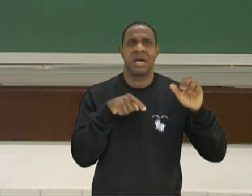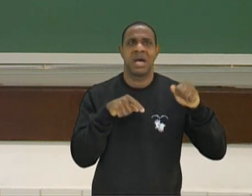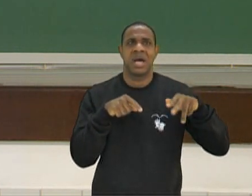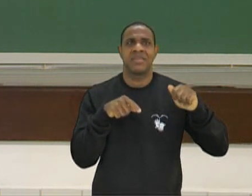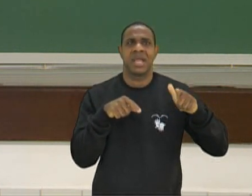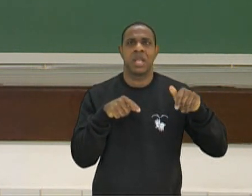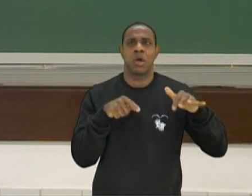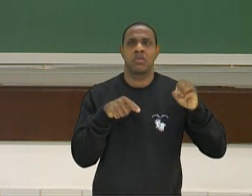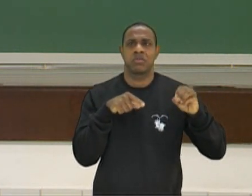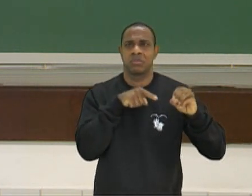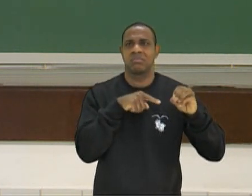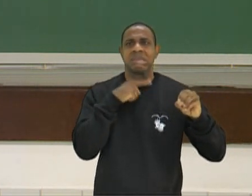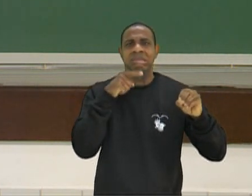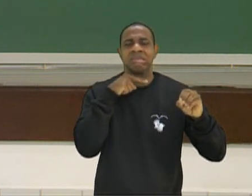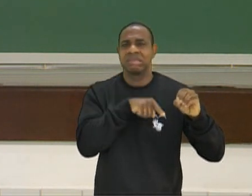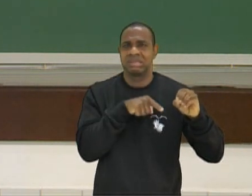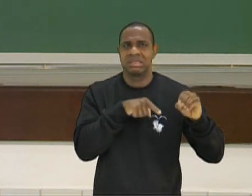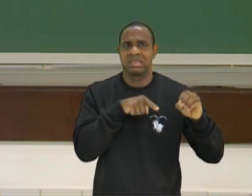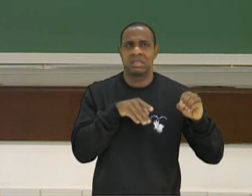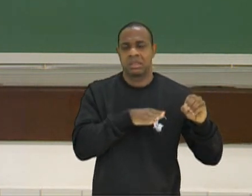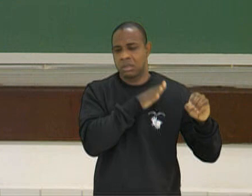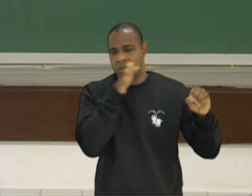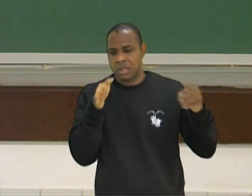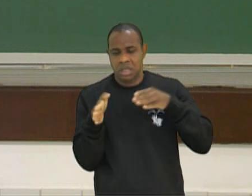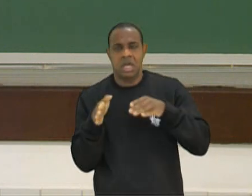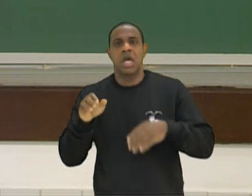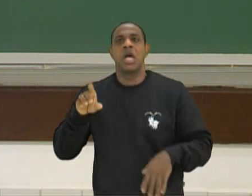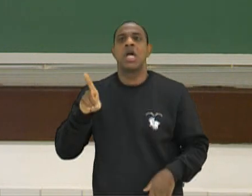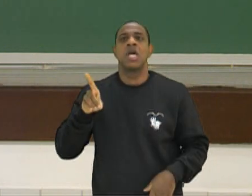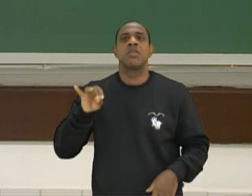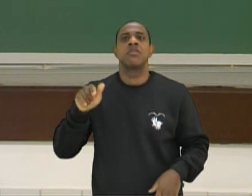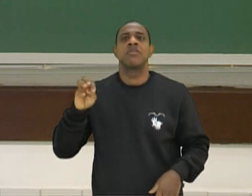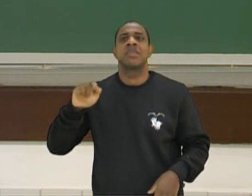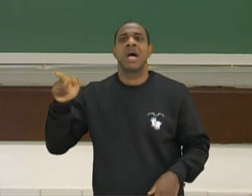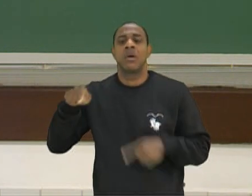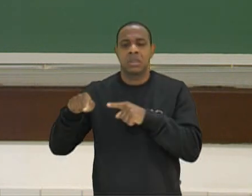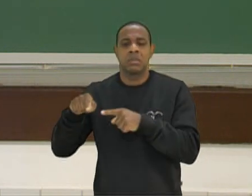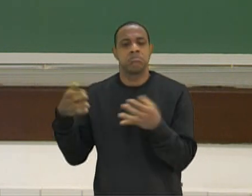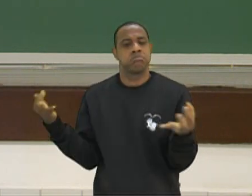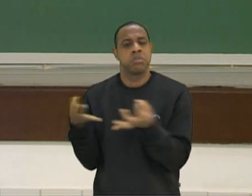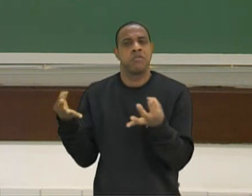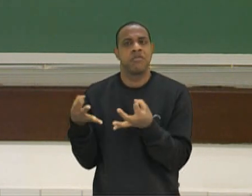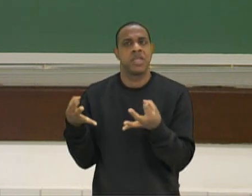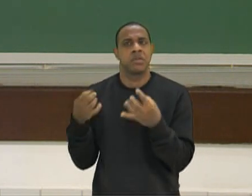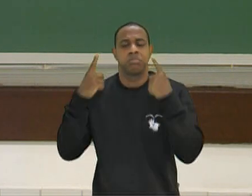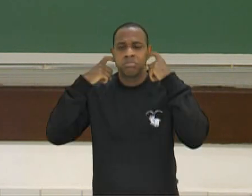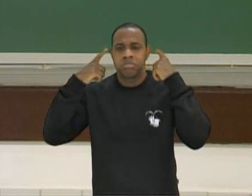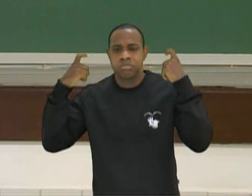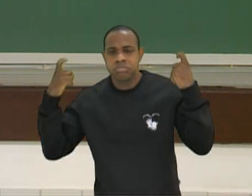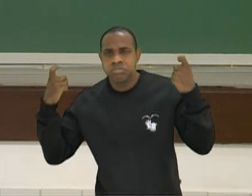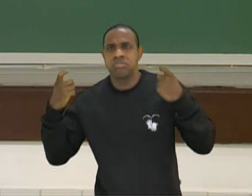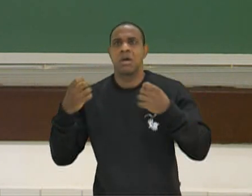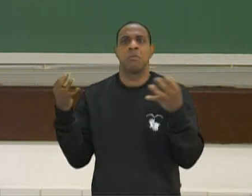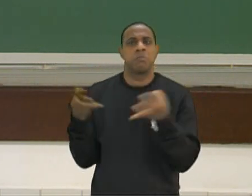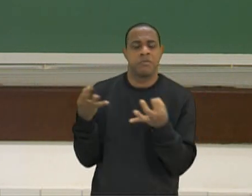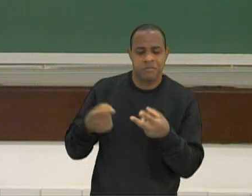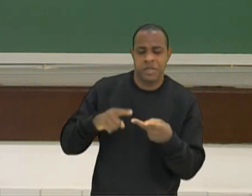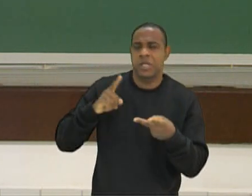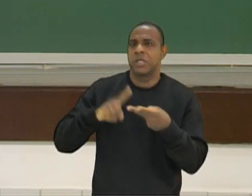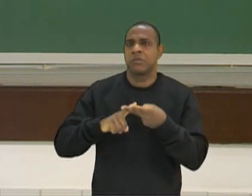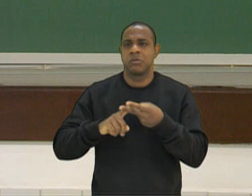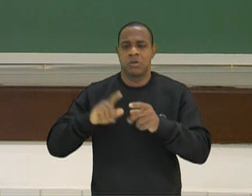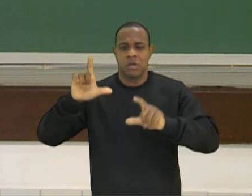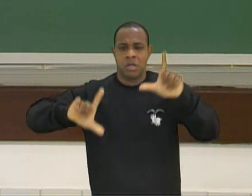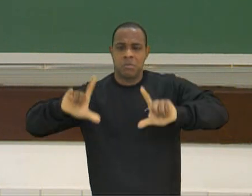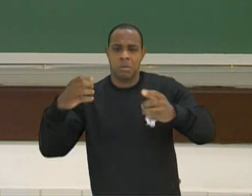caracterização que a gente consegue pegar ao longo de todo o aspecto que tinha das ondas ali, tanto do sinal analógico, que